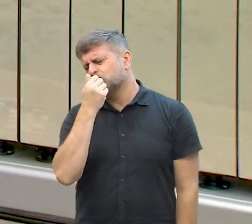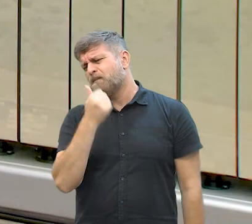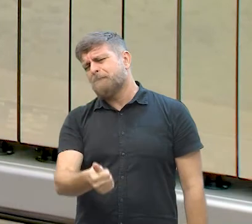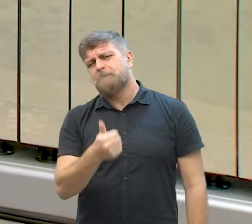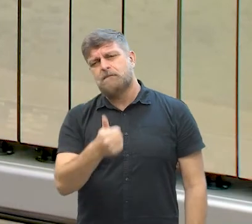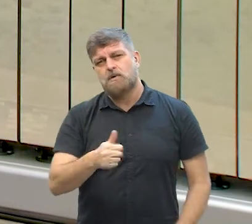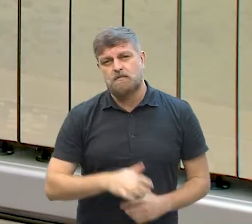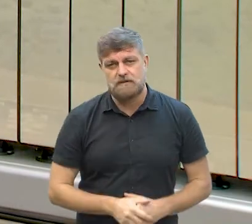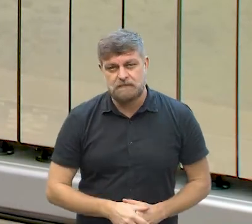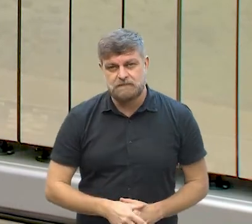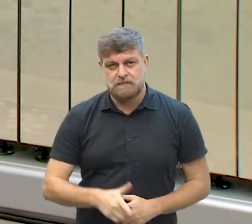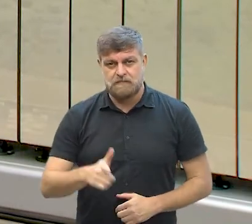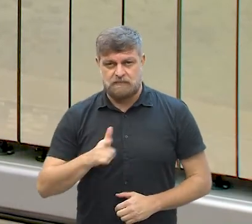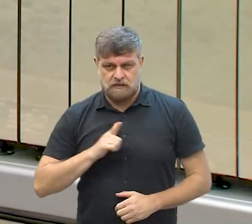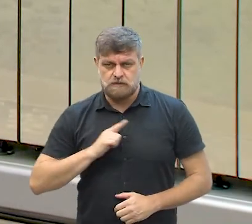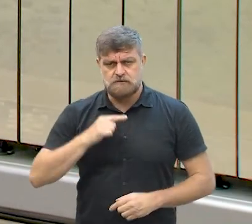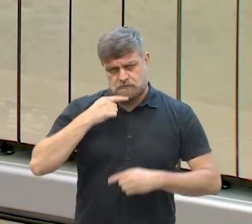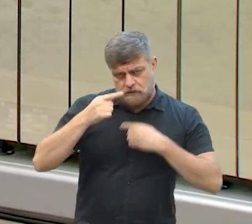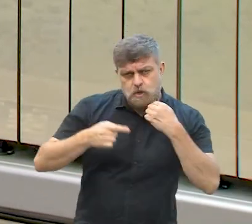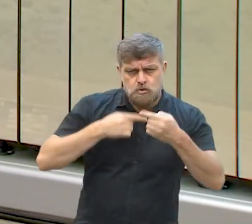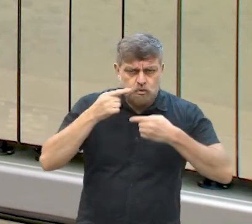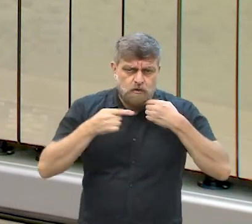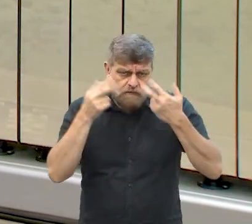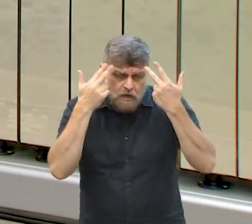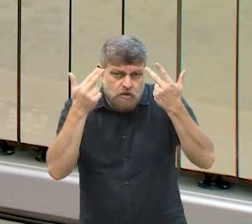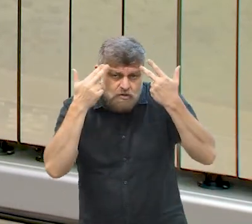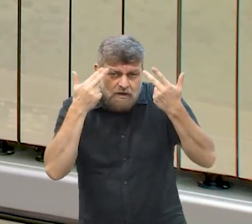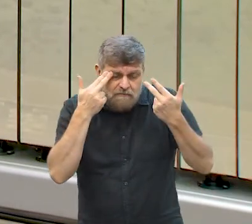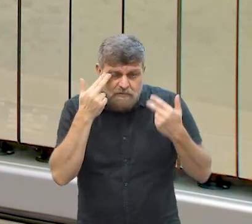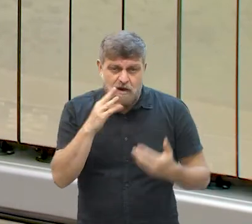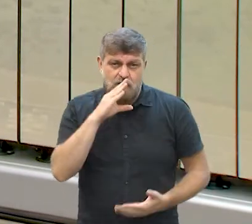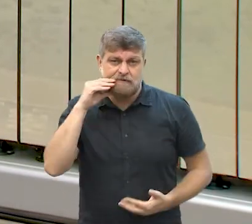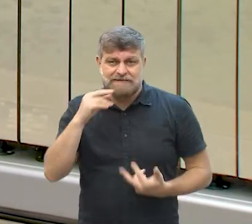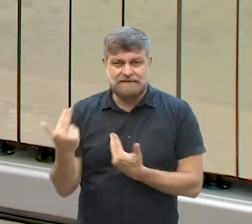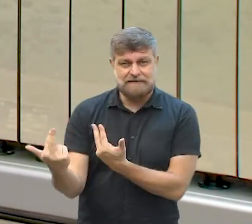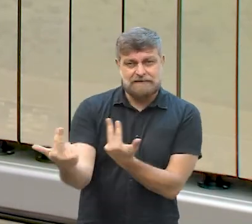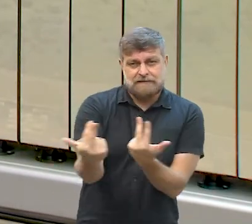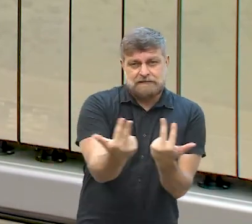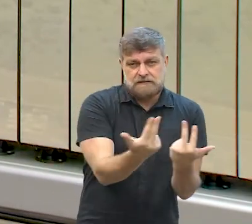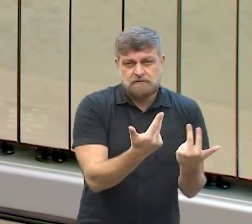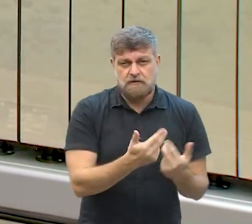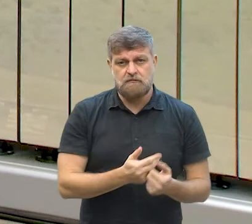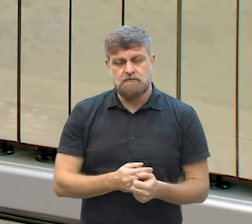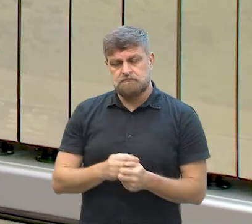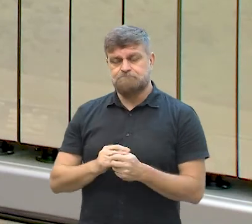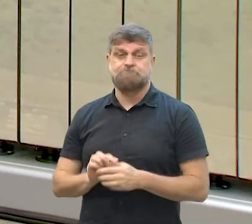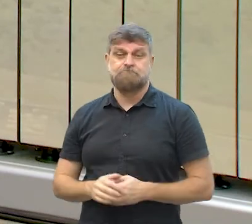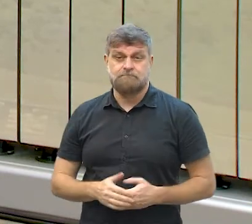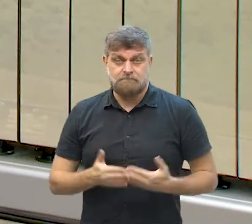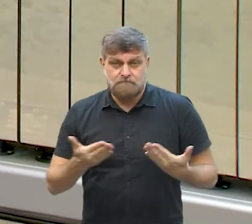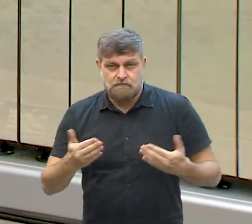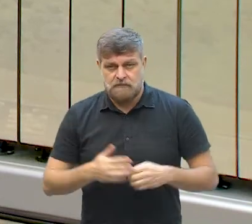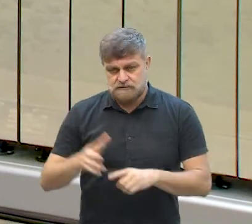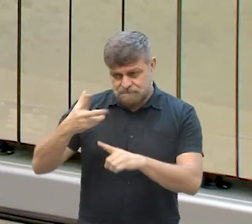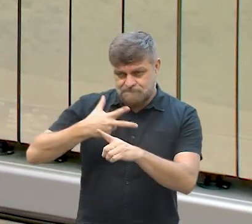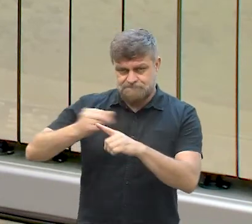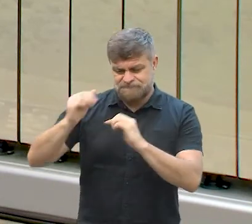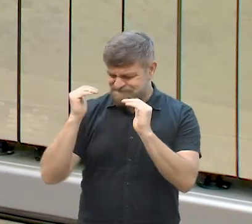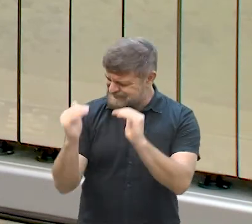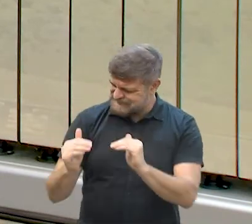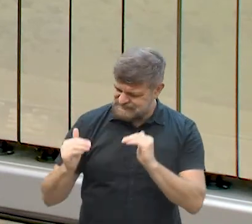muito boa, tive os meus questionamentos naturais de um adolescente, onde a gente se perguntava,